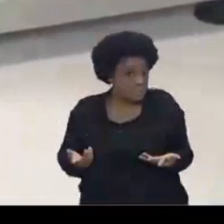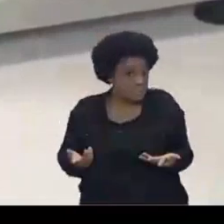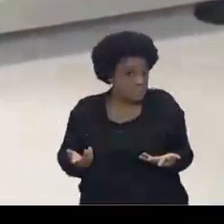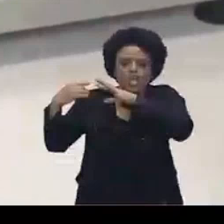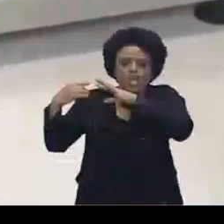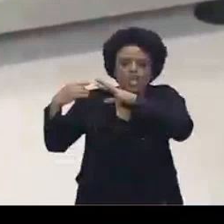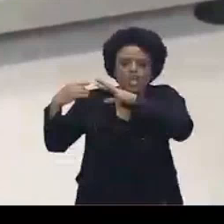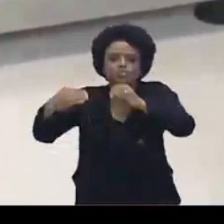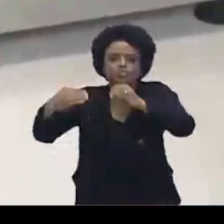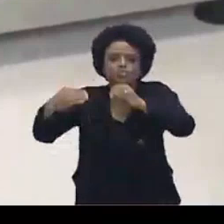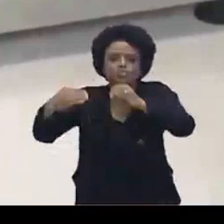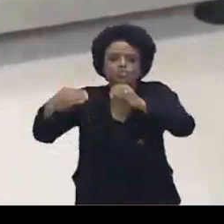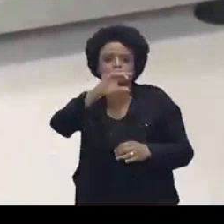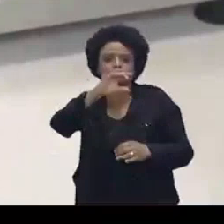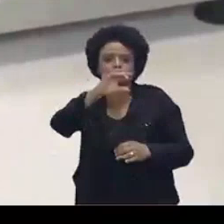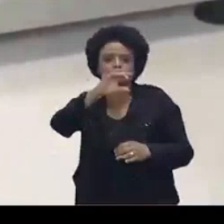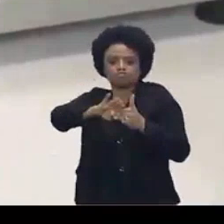dados, excluírem